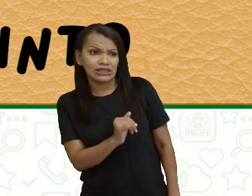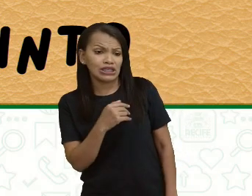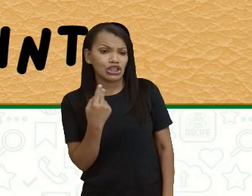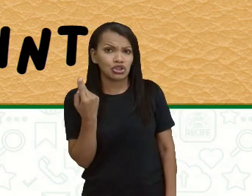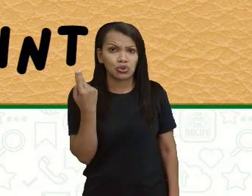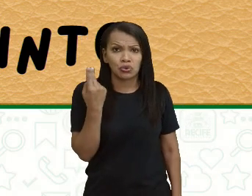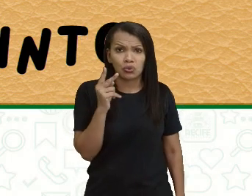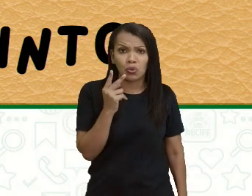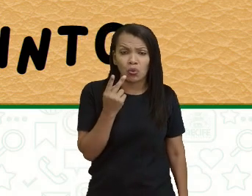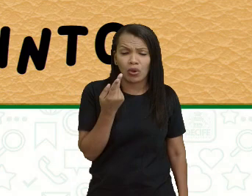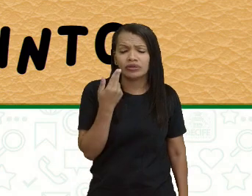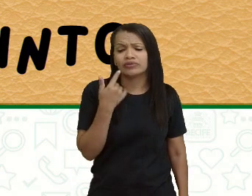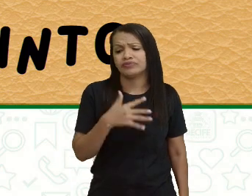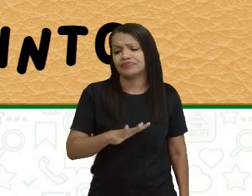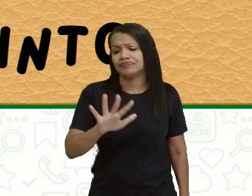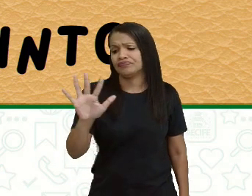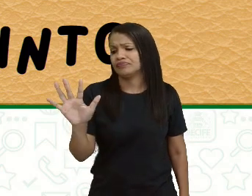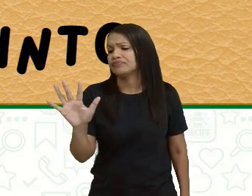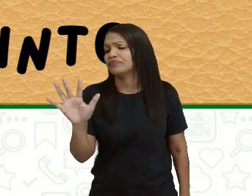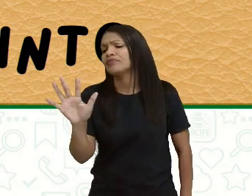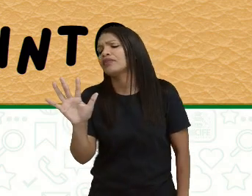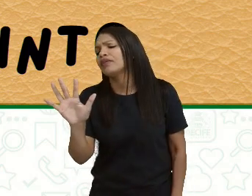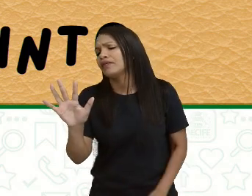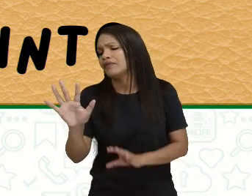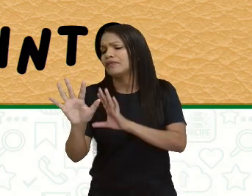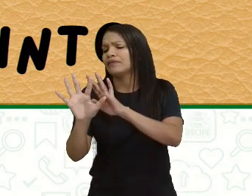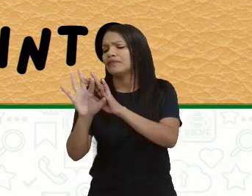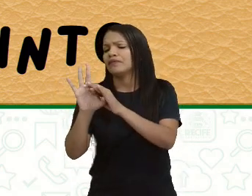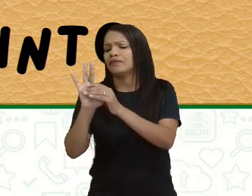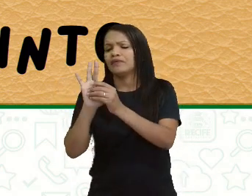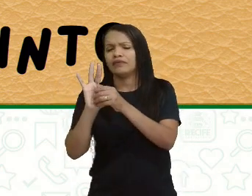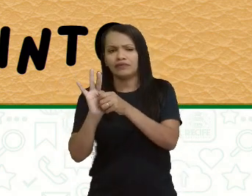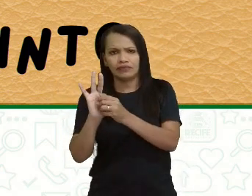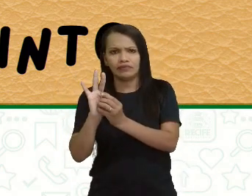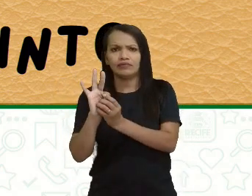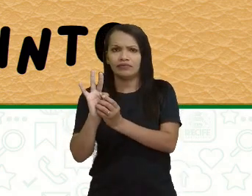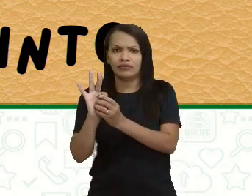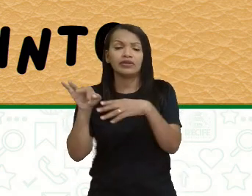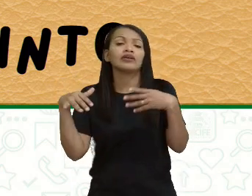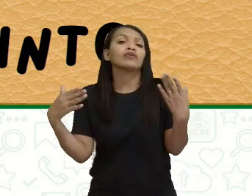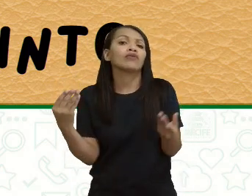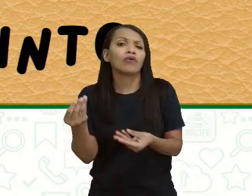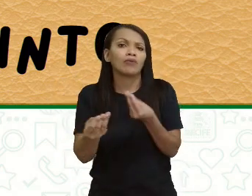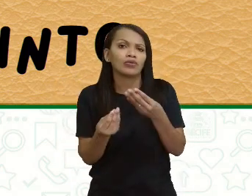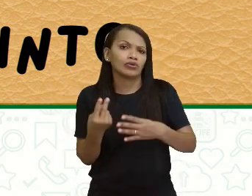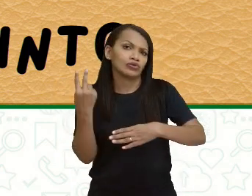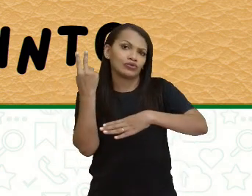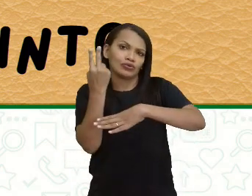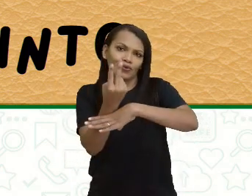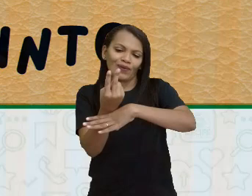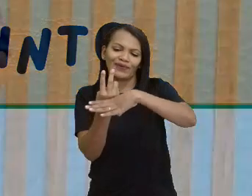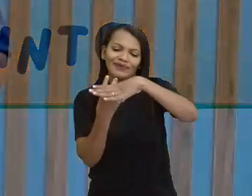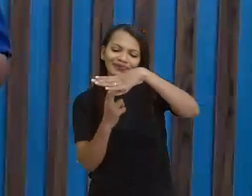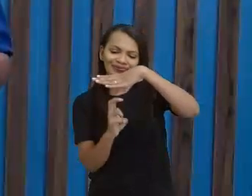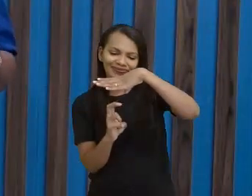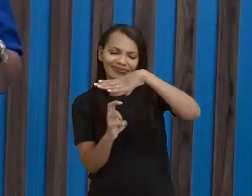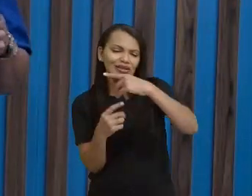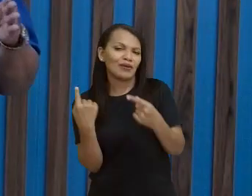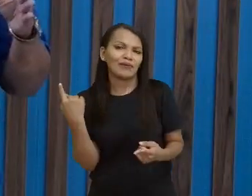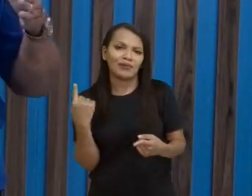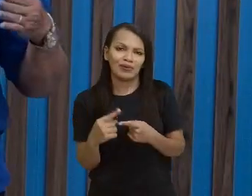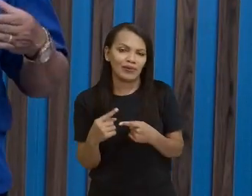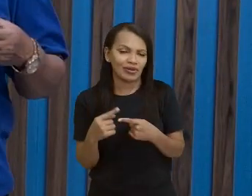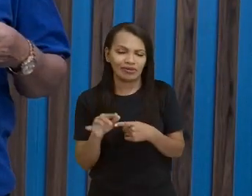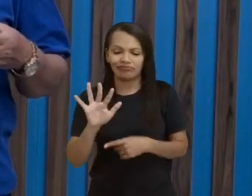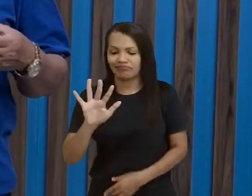2 partes? Se fossem 2 partes, seriam 2/5, porque ela iria pegar 2